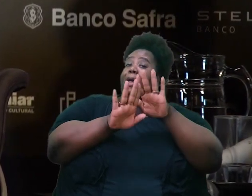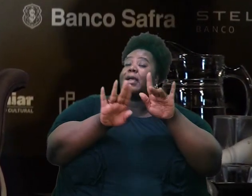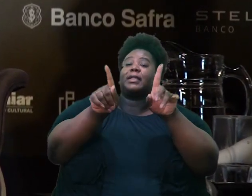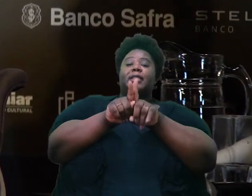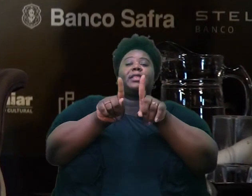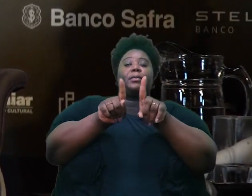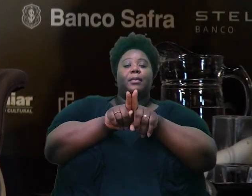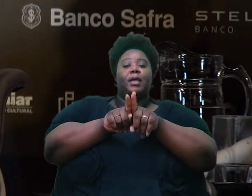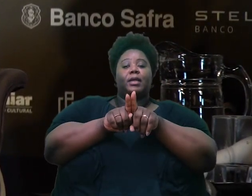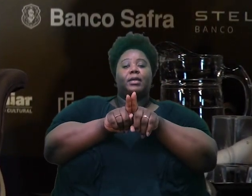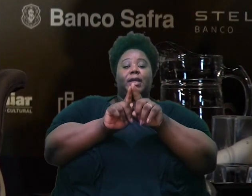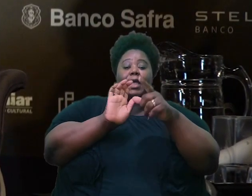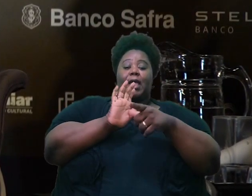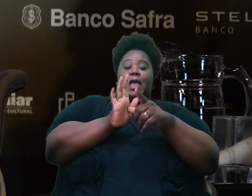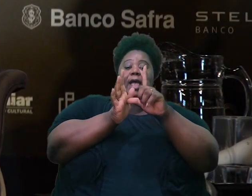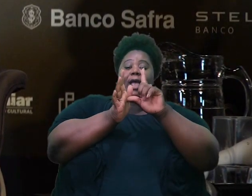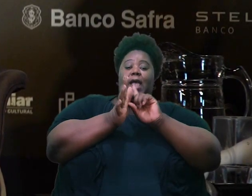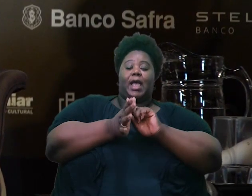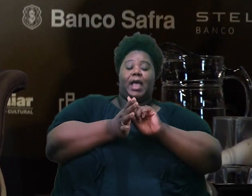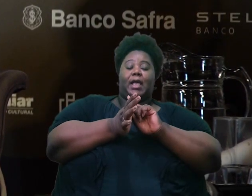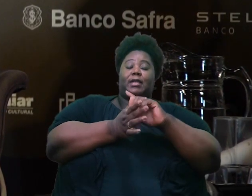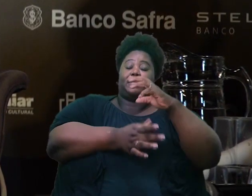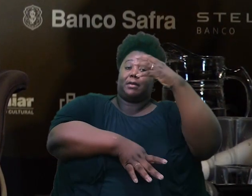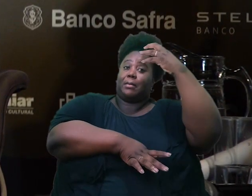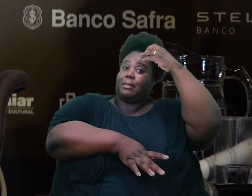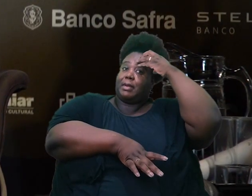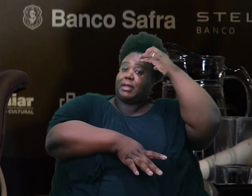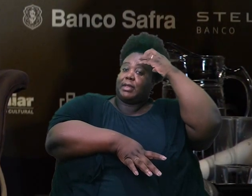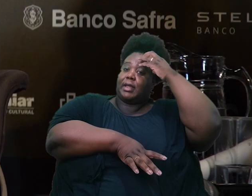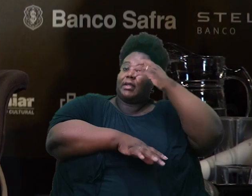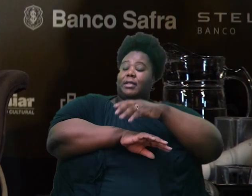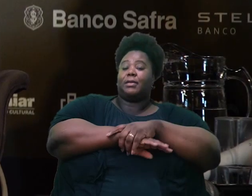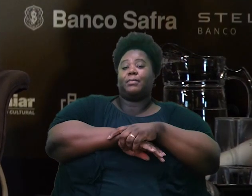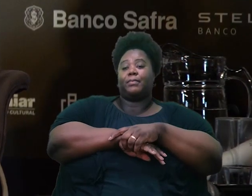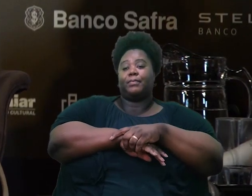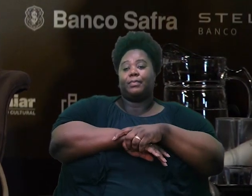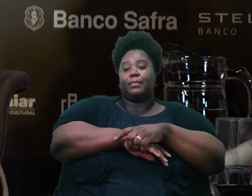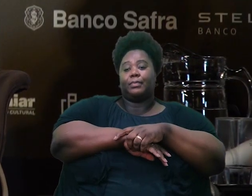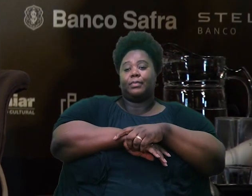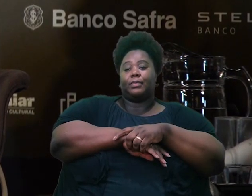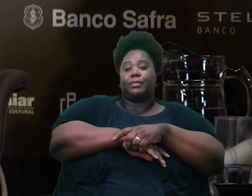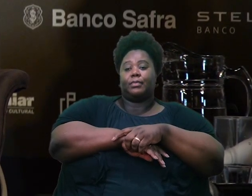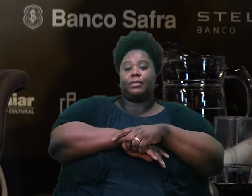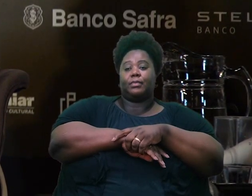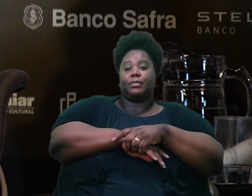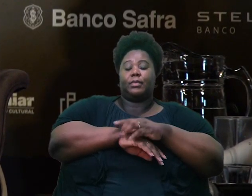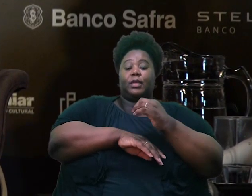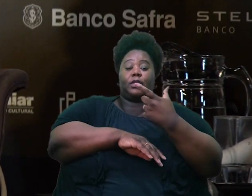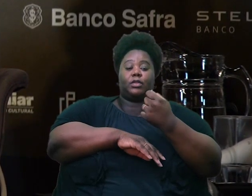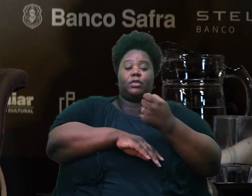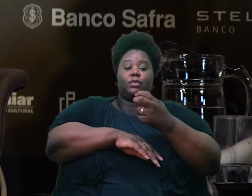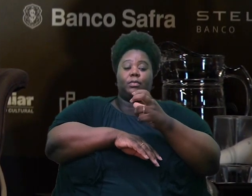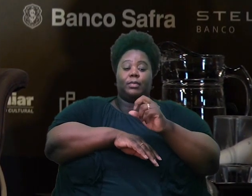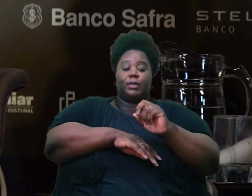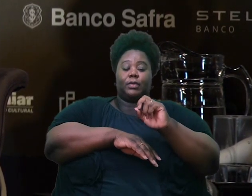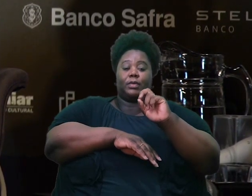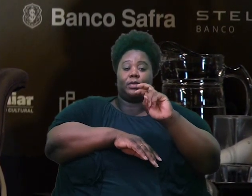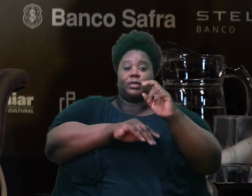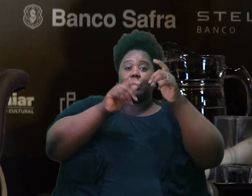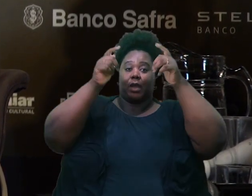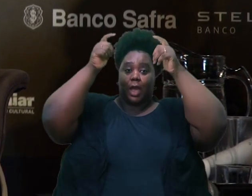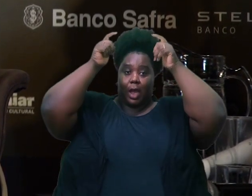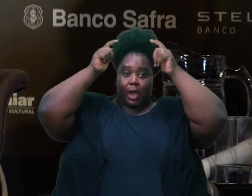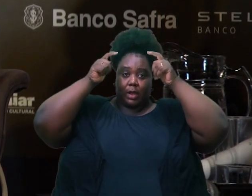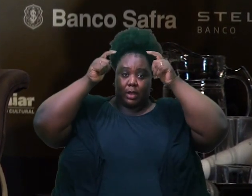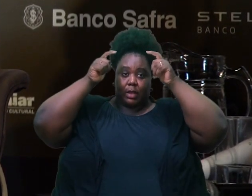também, antes, como a princesa, e desde 2005 como a rainha. Isso